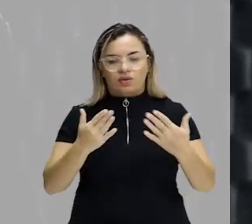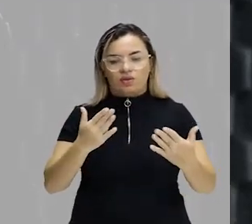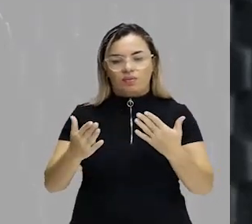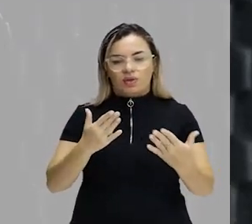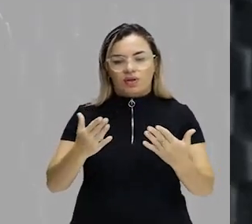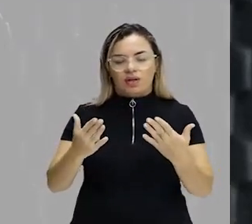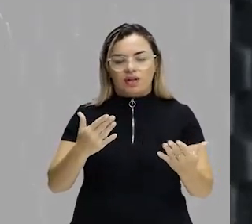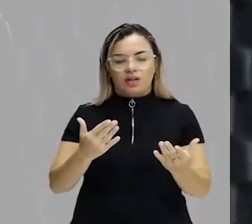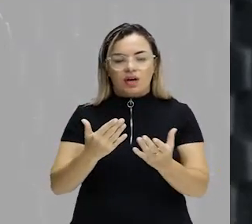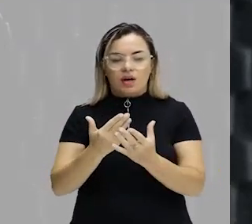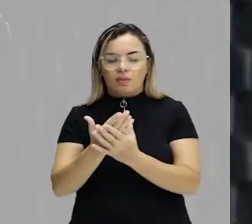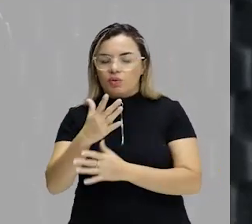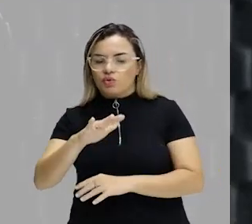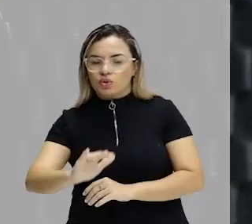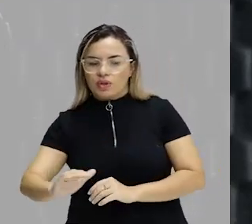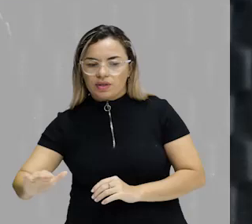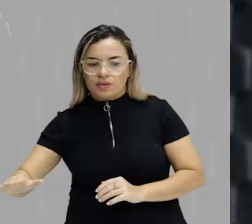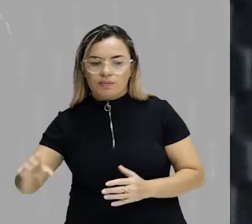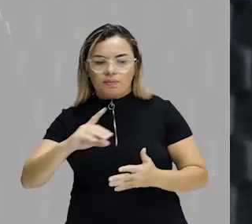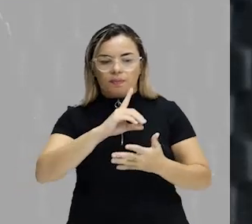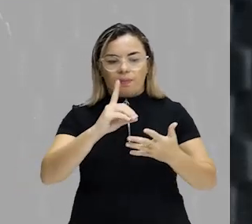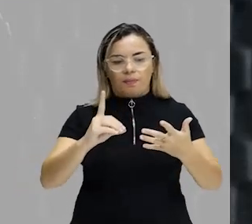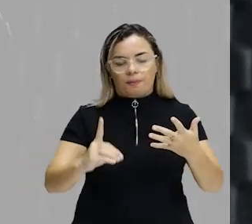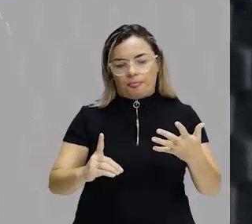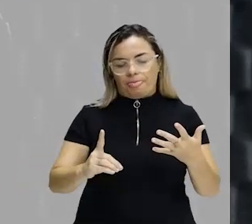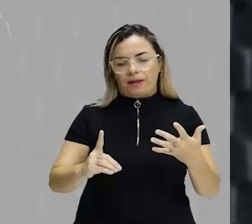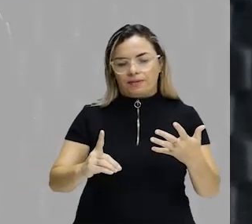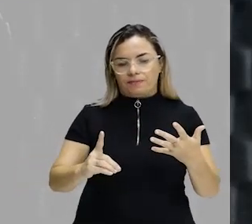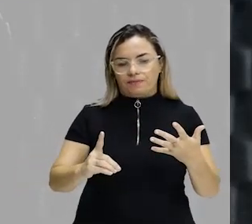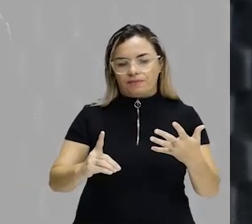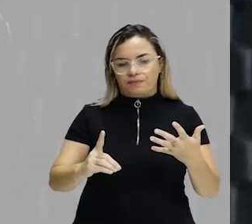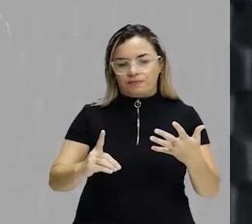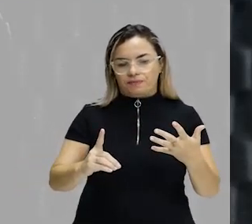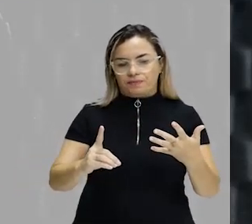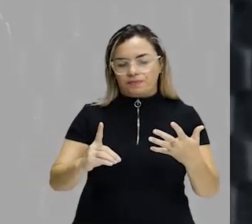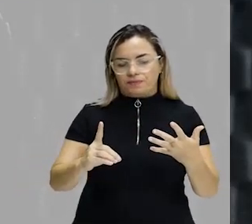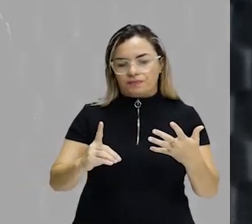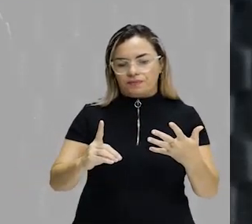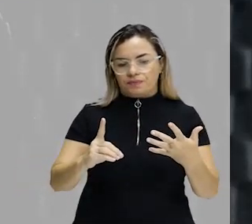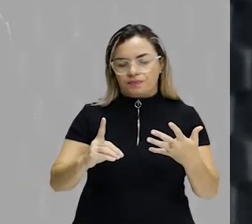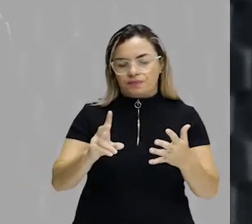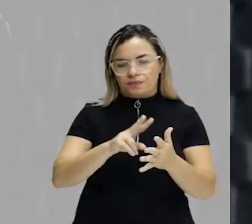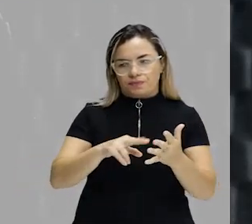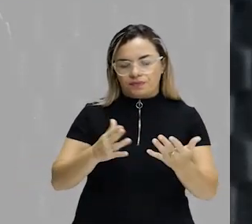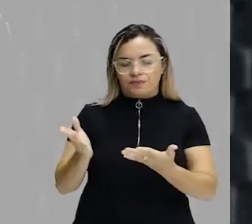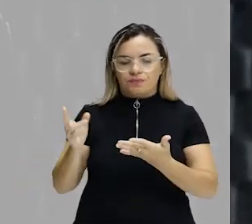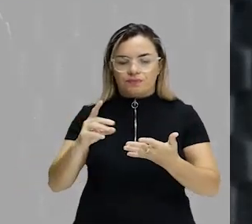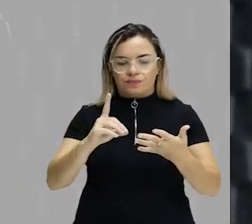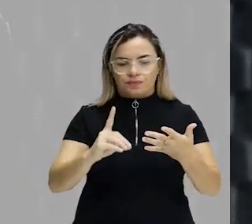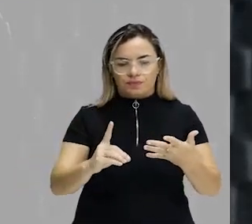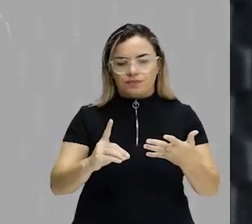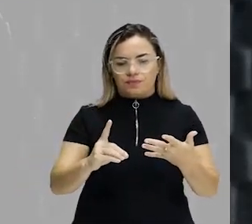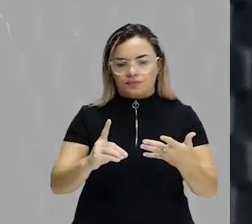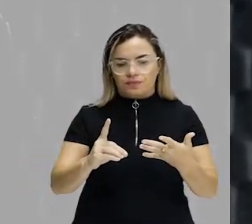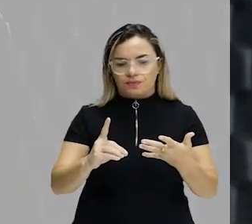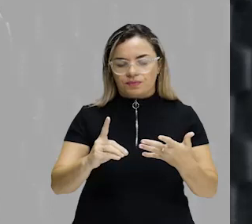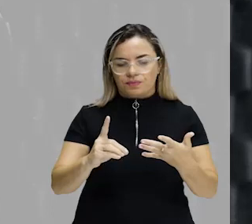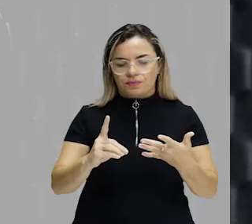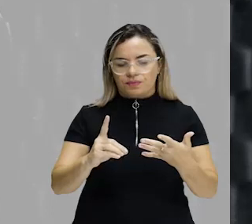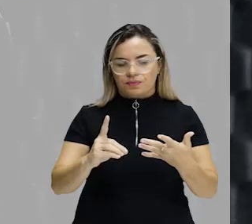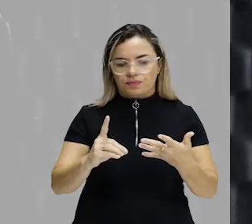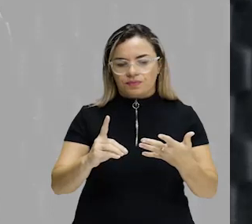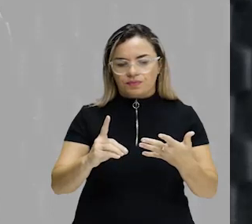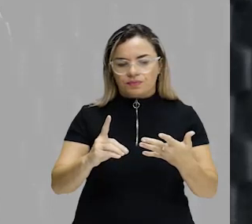pegada, aconchegada nos meus braços, que rio e danço e invento exclamações